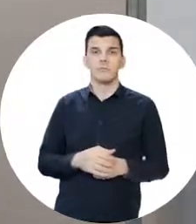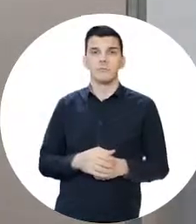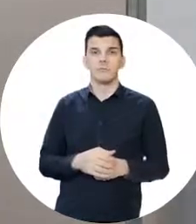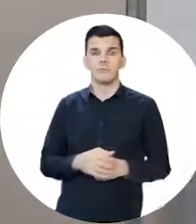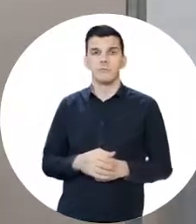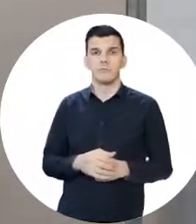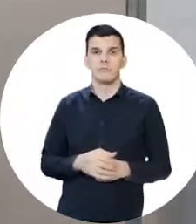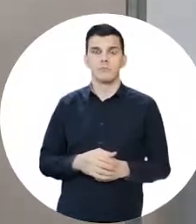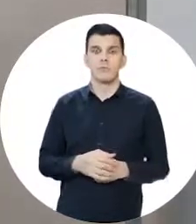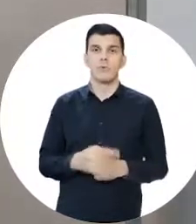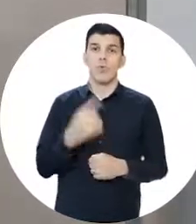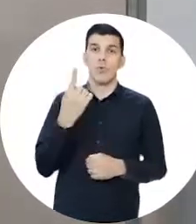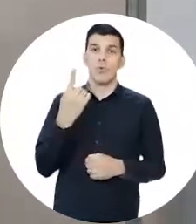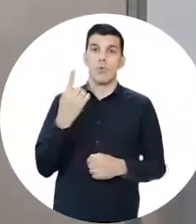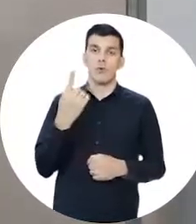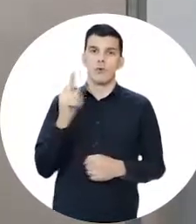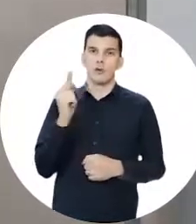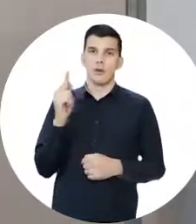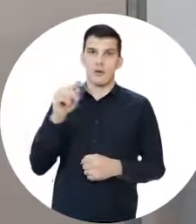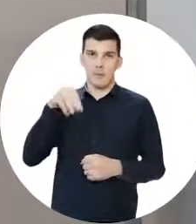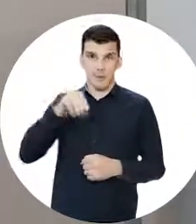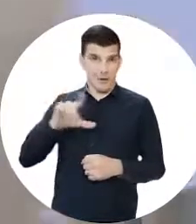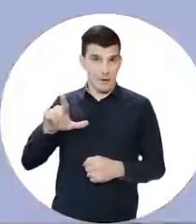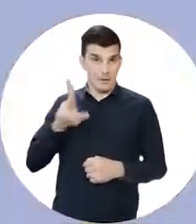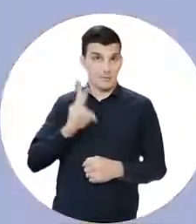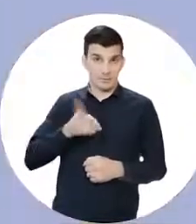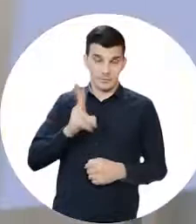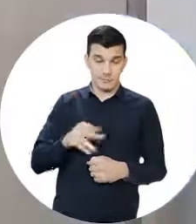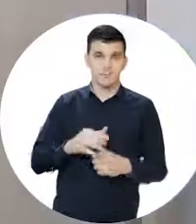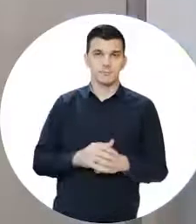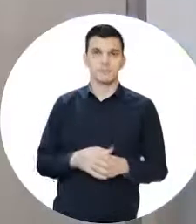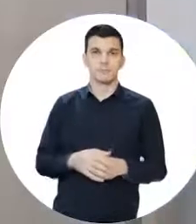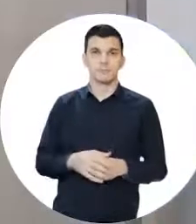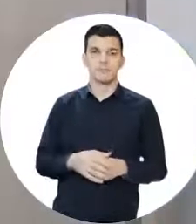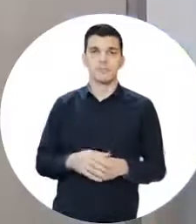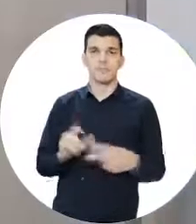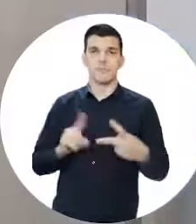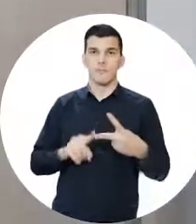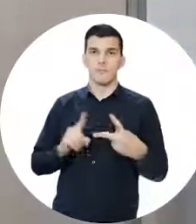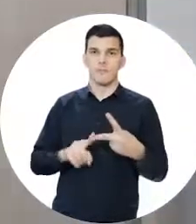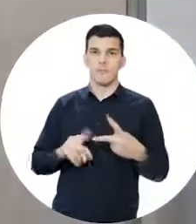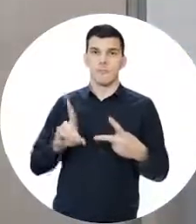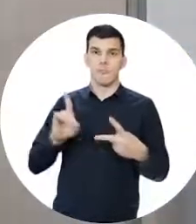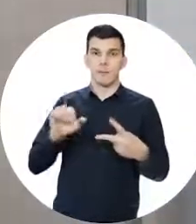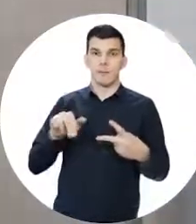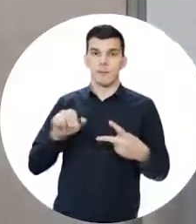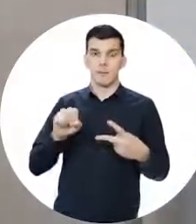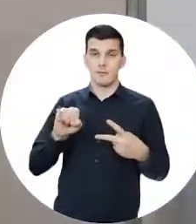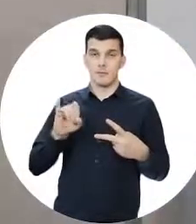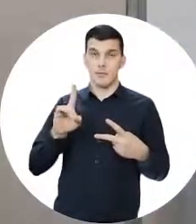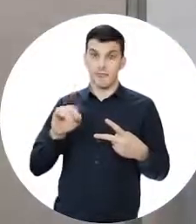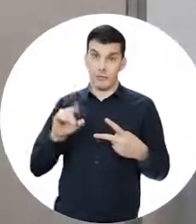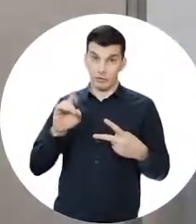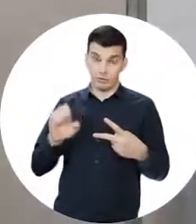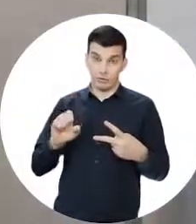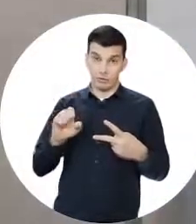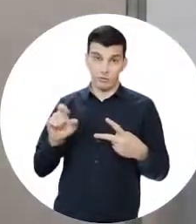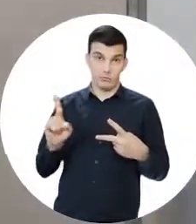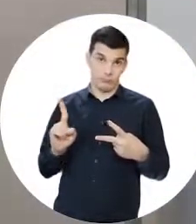pressões ambientes, 1 grama por ml. Sempre, não varia. Densidade da solução, 120 gramas por ml